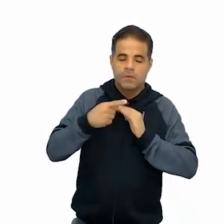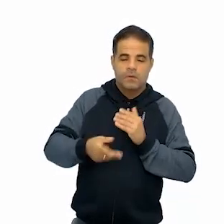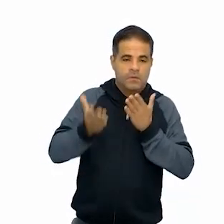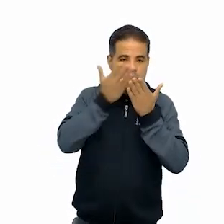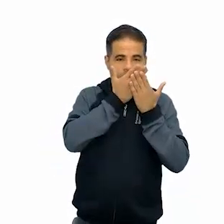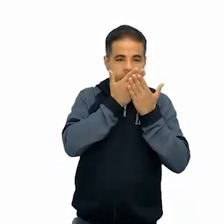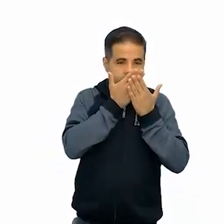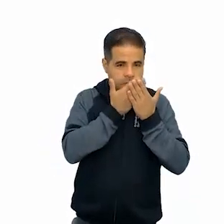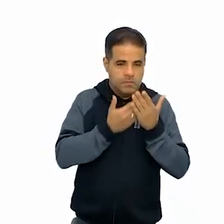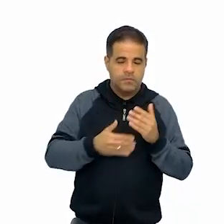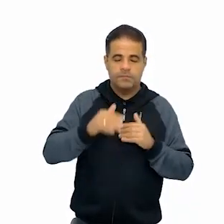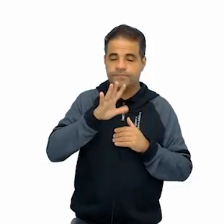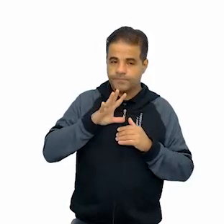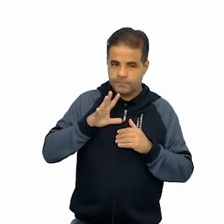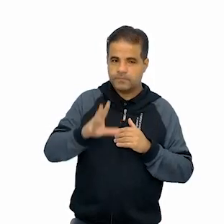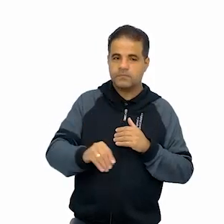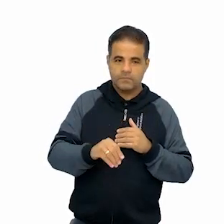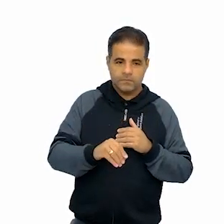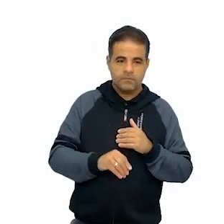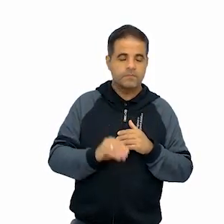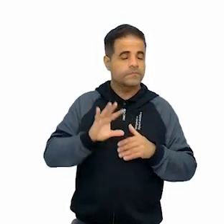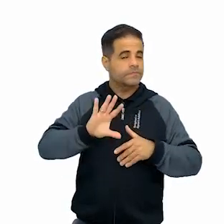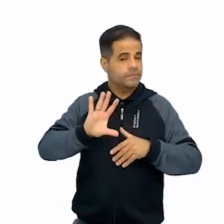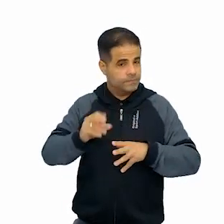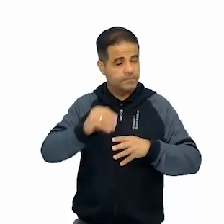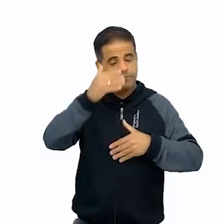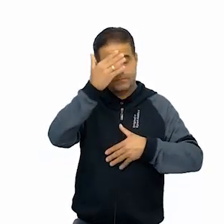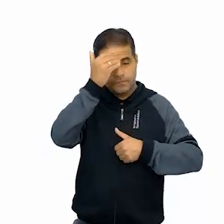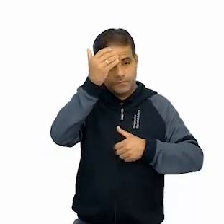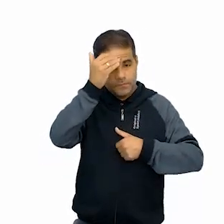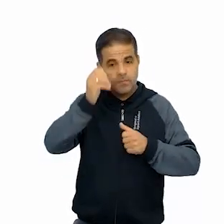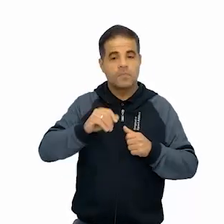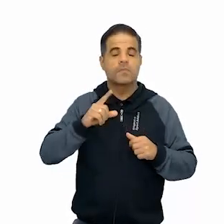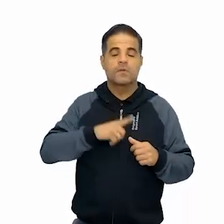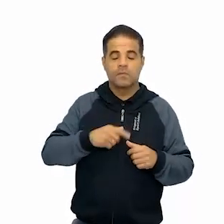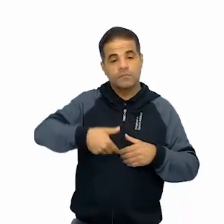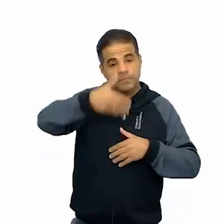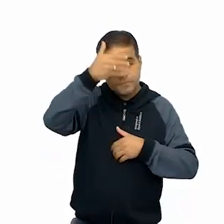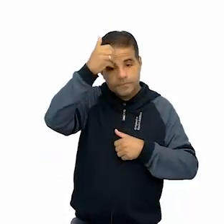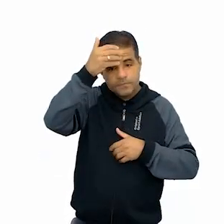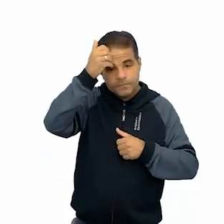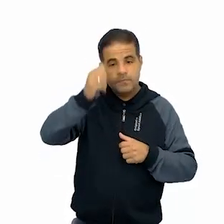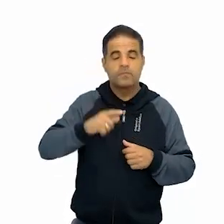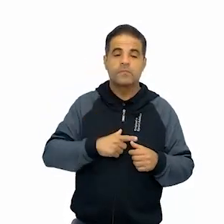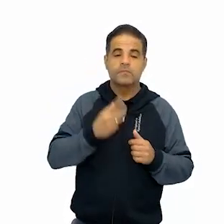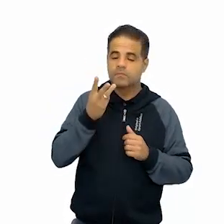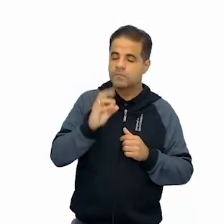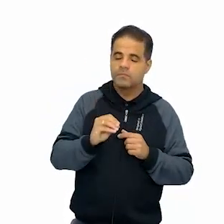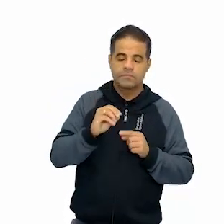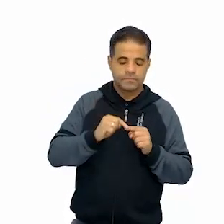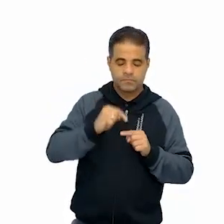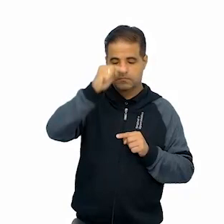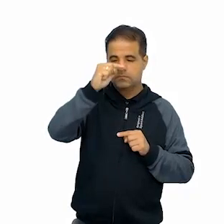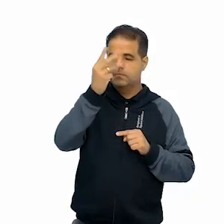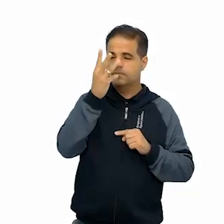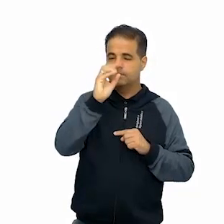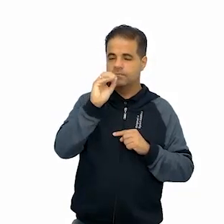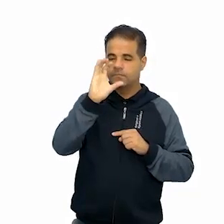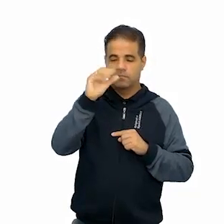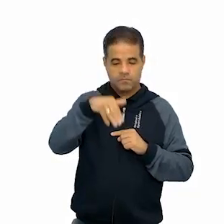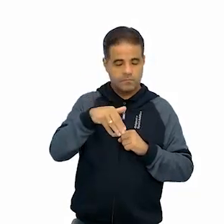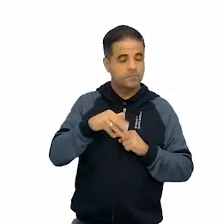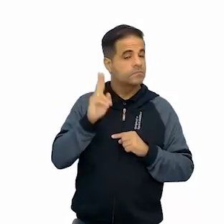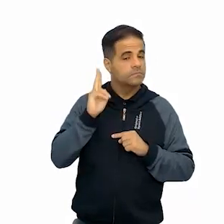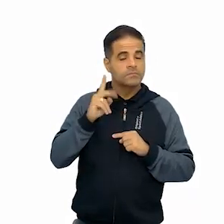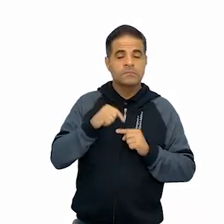estudante. Todos os micos-leões possuem cerca de 30 centímetros de comprimento, com a